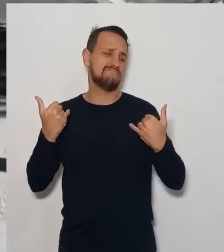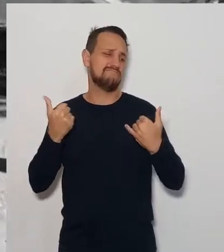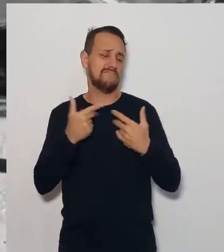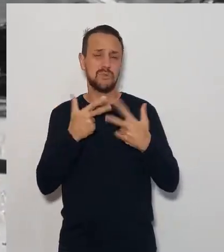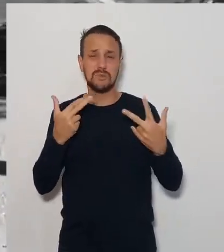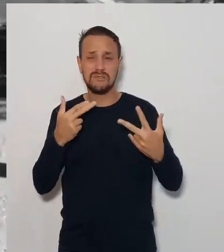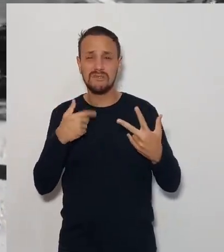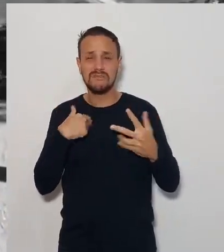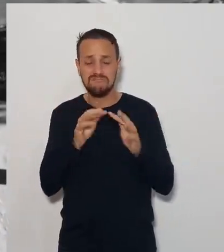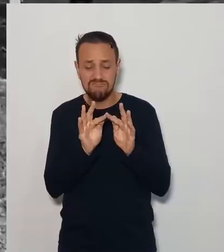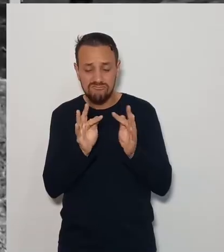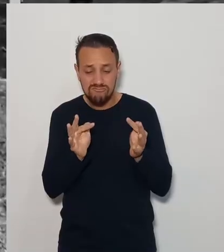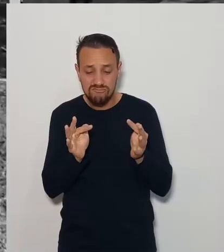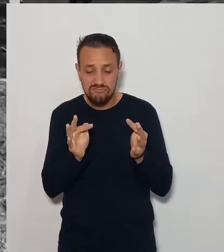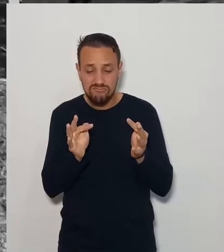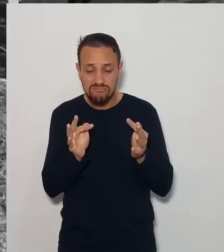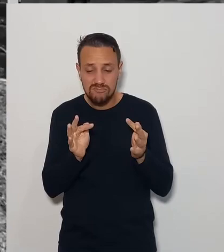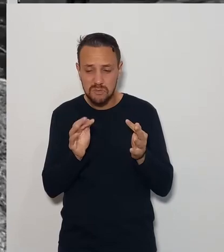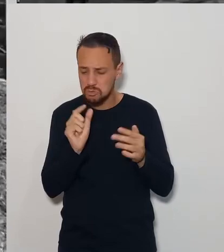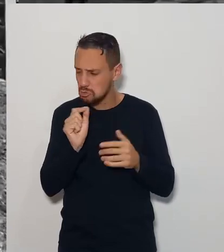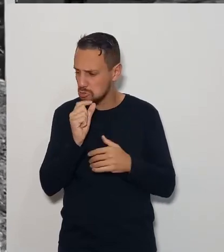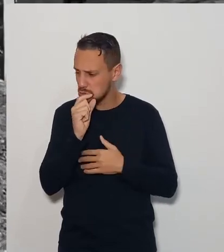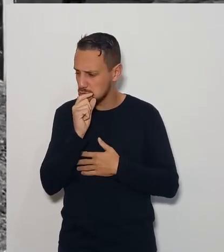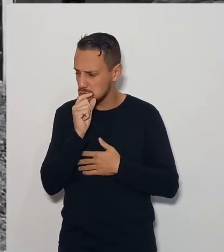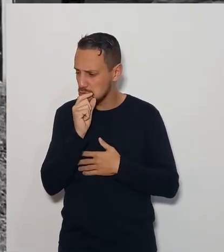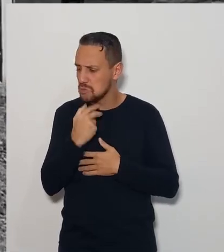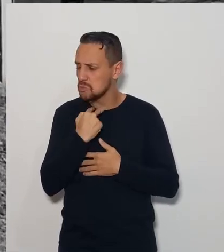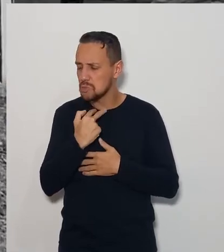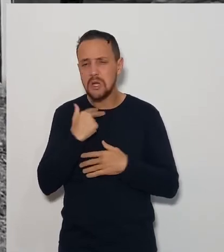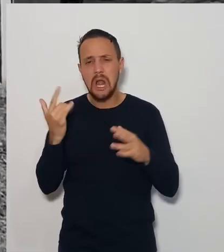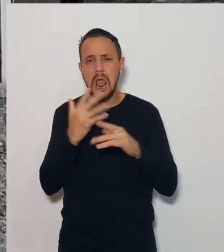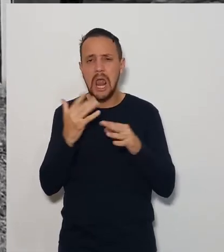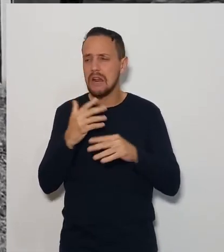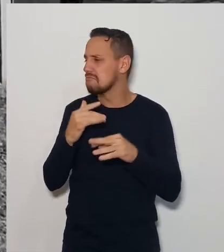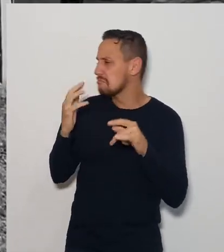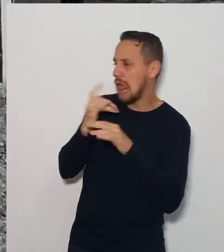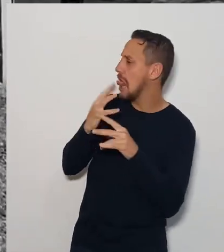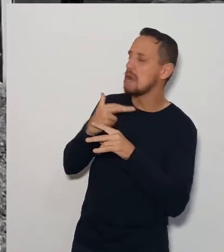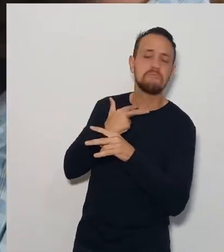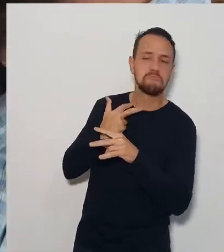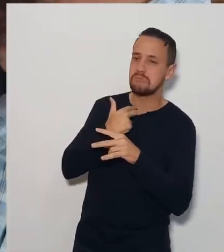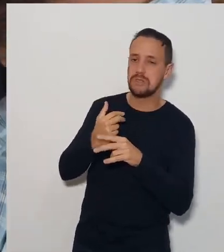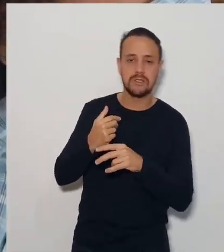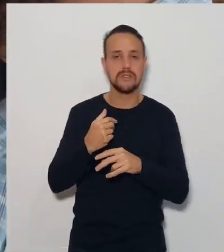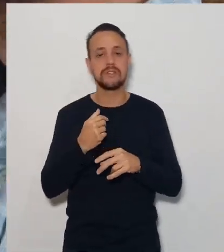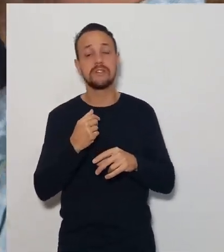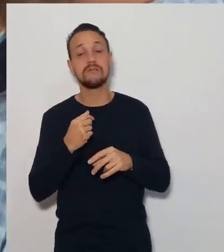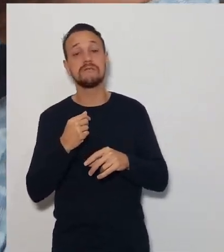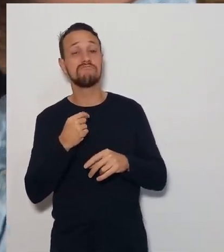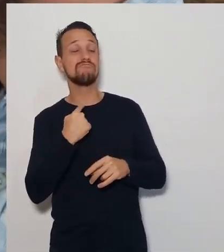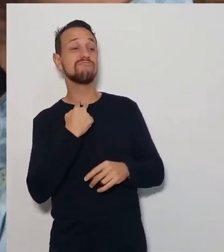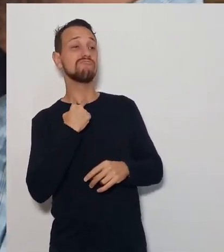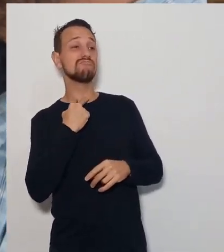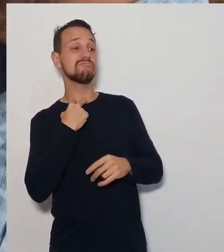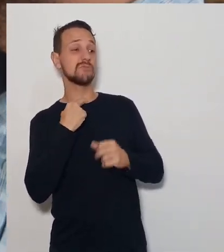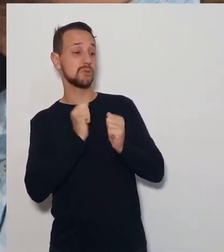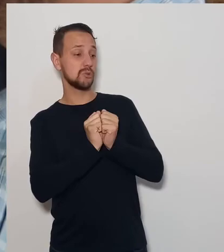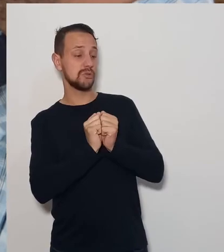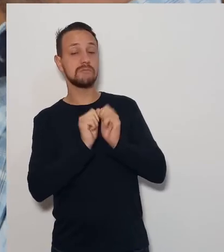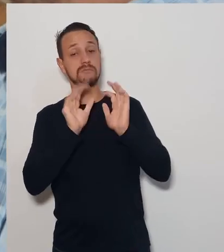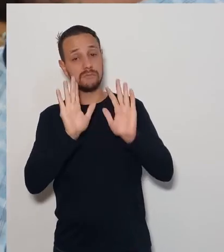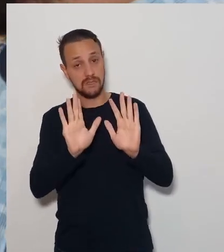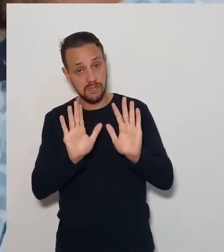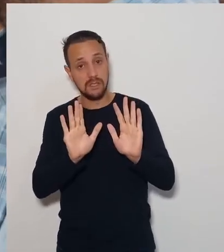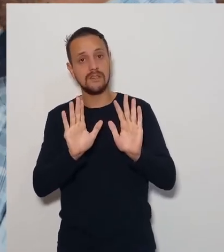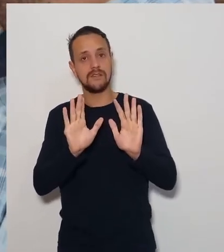coisa assim, capenguinha. Não teve aquele trem, como é que é? Aglomeração. Não aglomerou. Trem bom, tá junto. Mas não teve. Mas